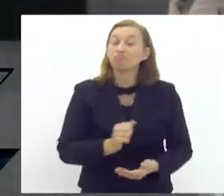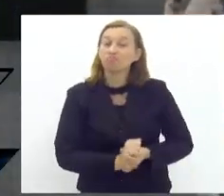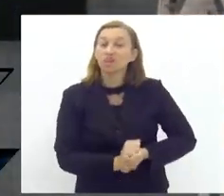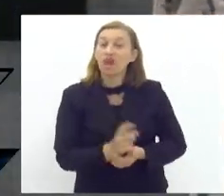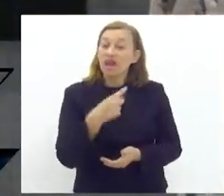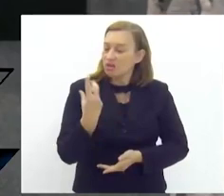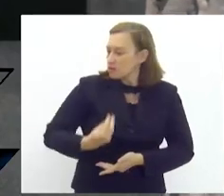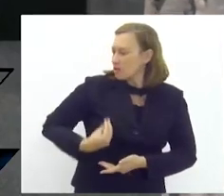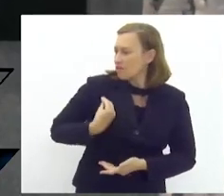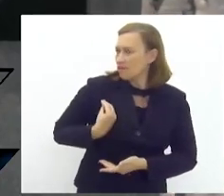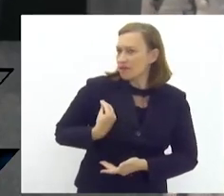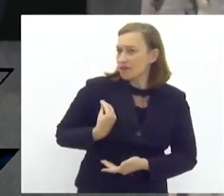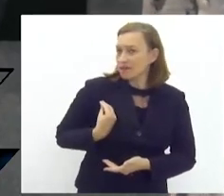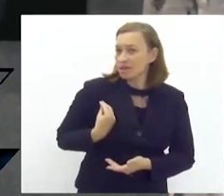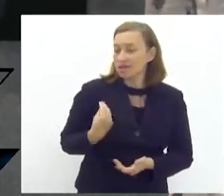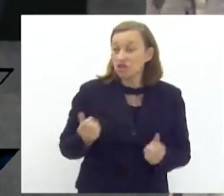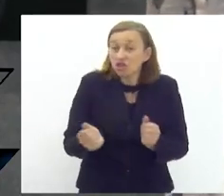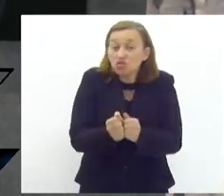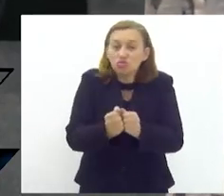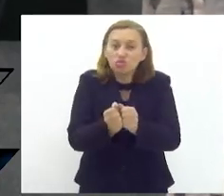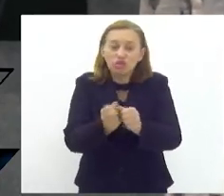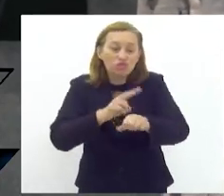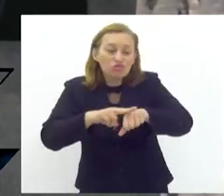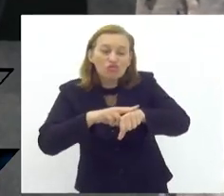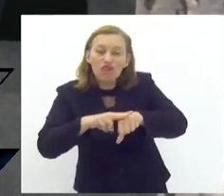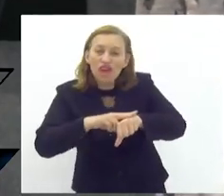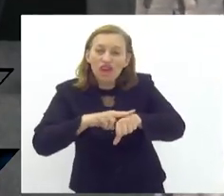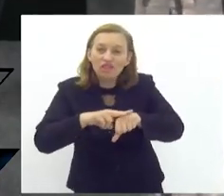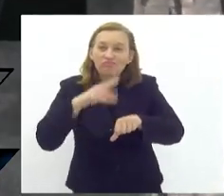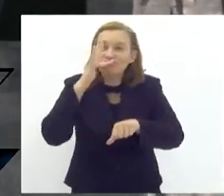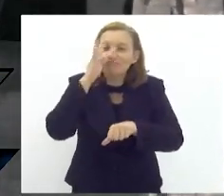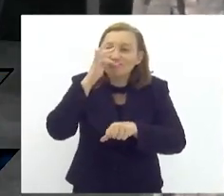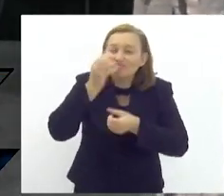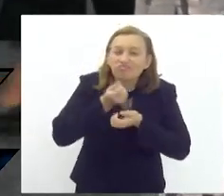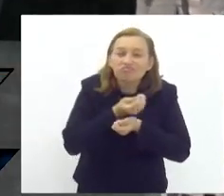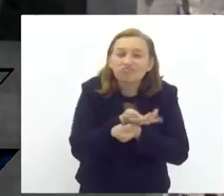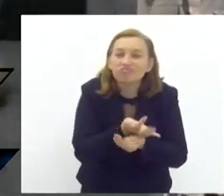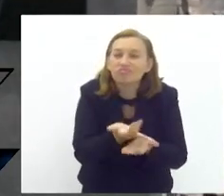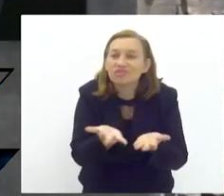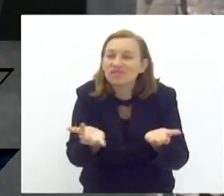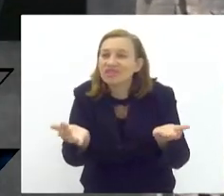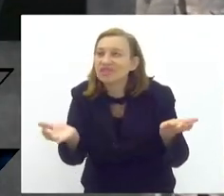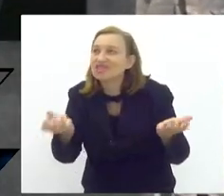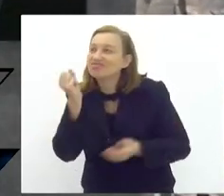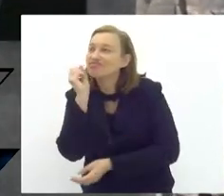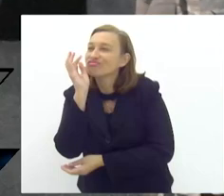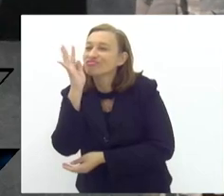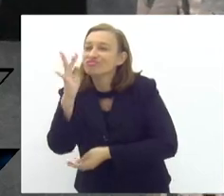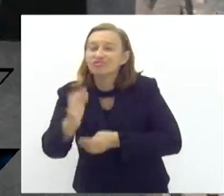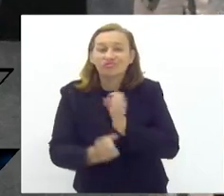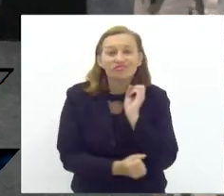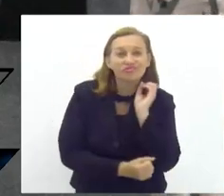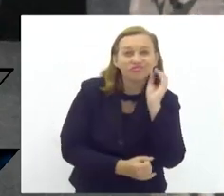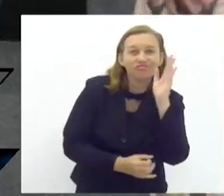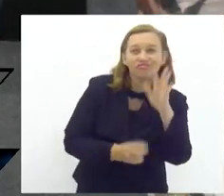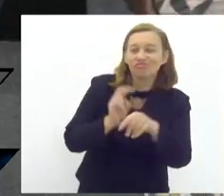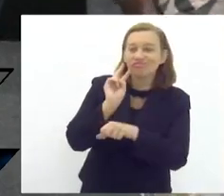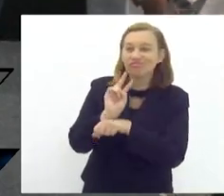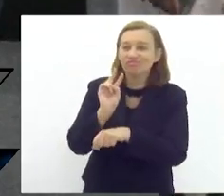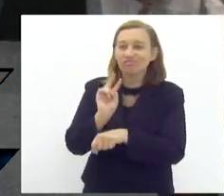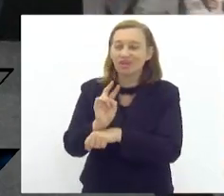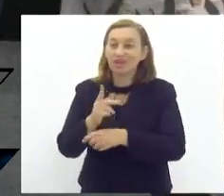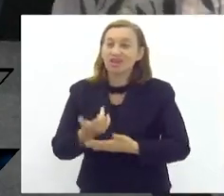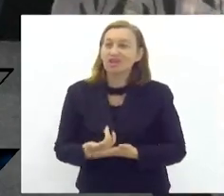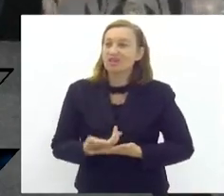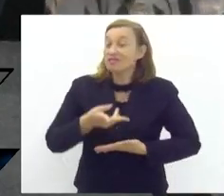que a nossa vida seja em torno do verde convivendo aí com a preservação com a chamada da conservação aprovação de